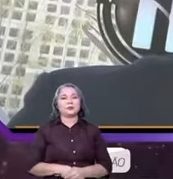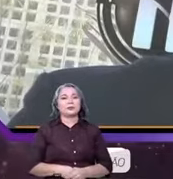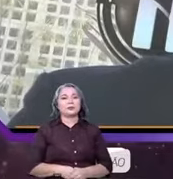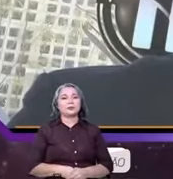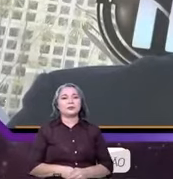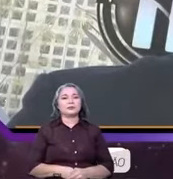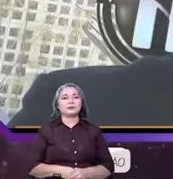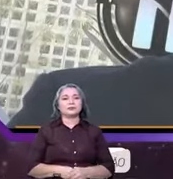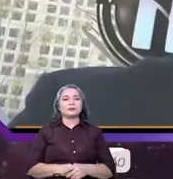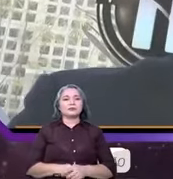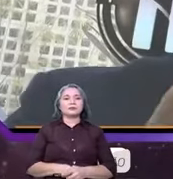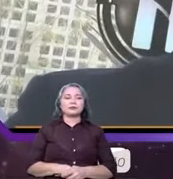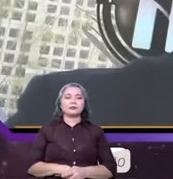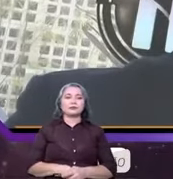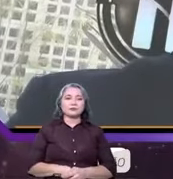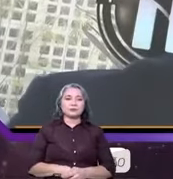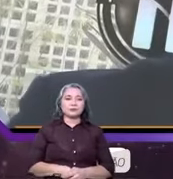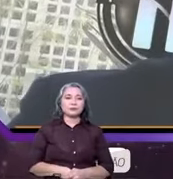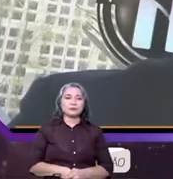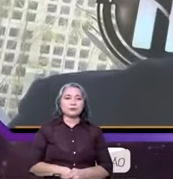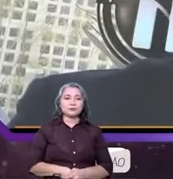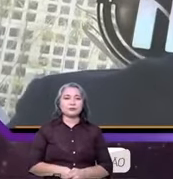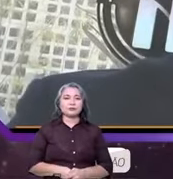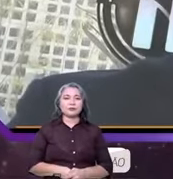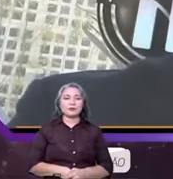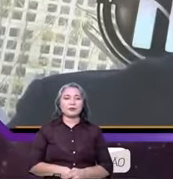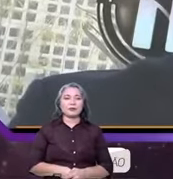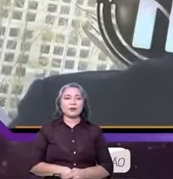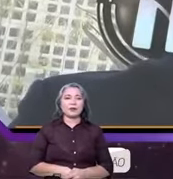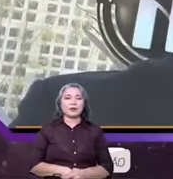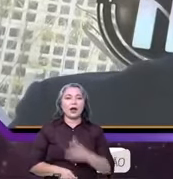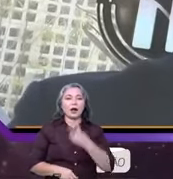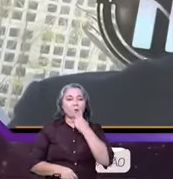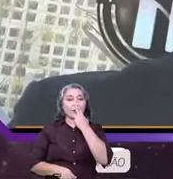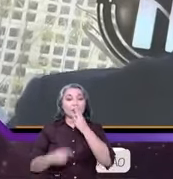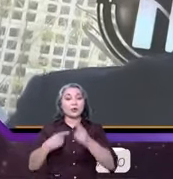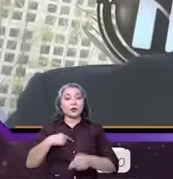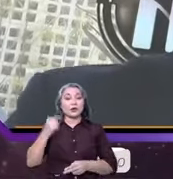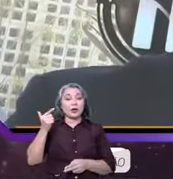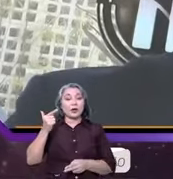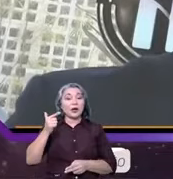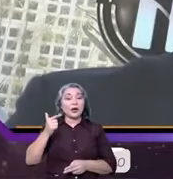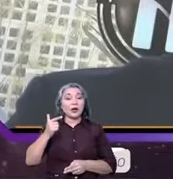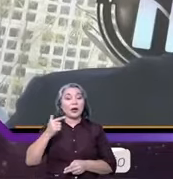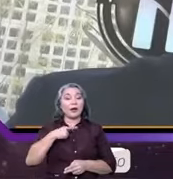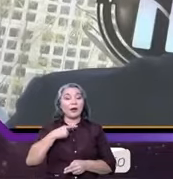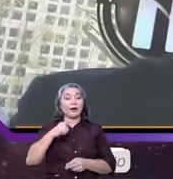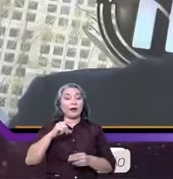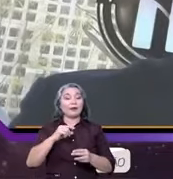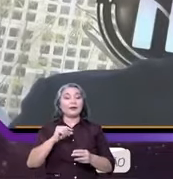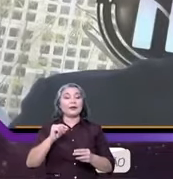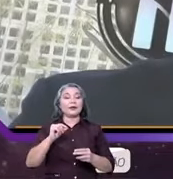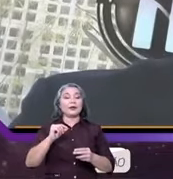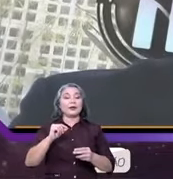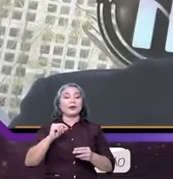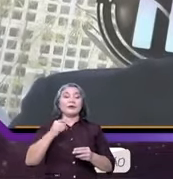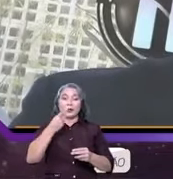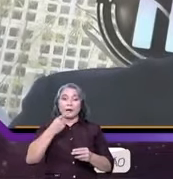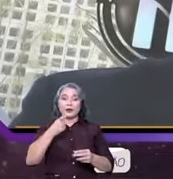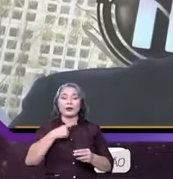me parece, e aí eu gostaria de fazer remissão à fala da defesa, que o erro, de fato,